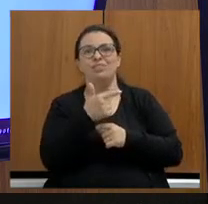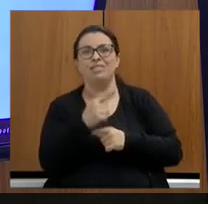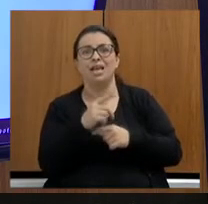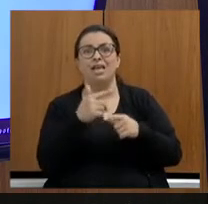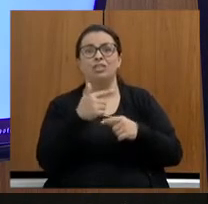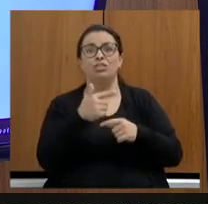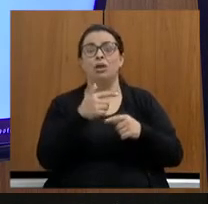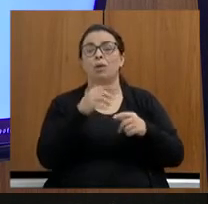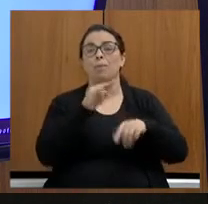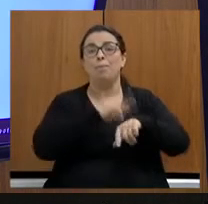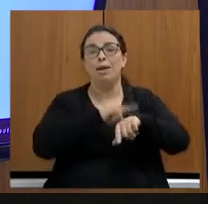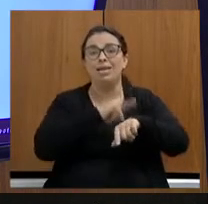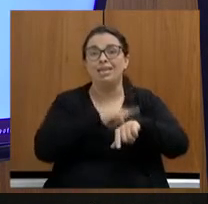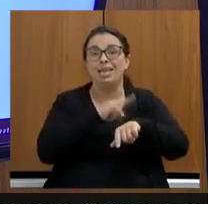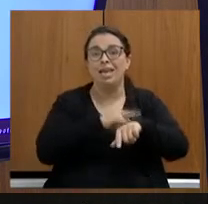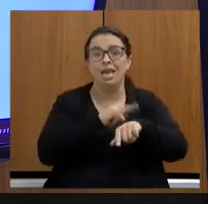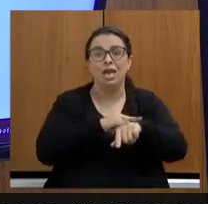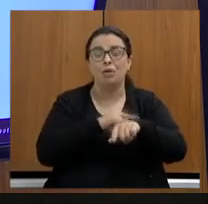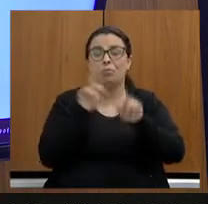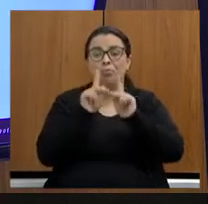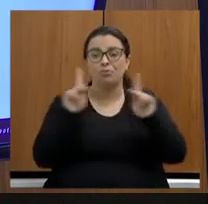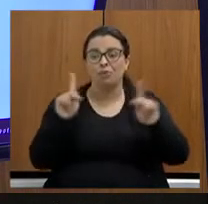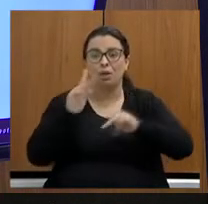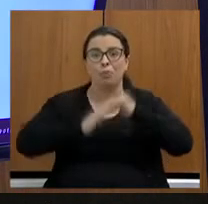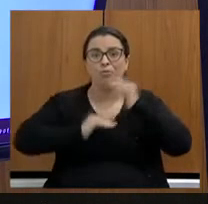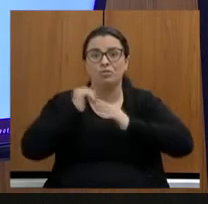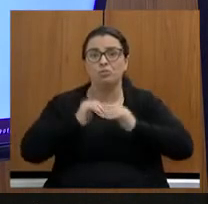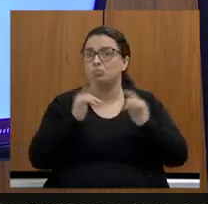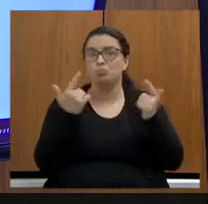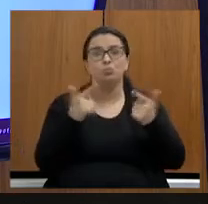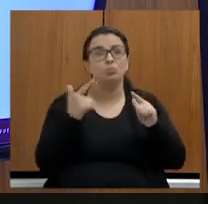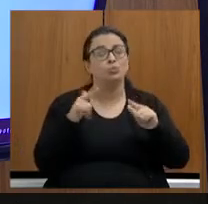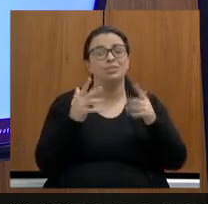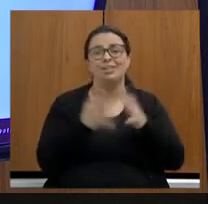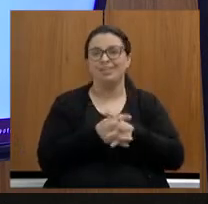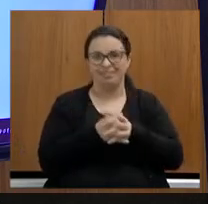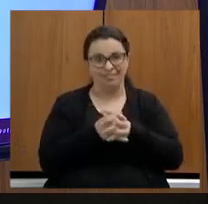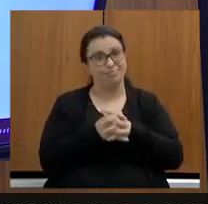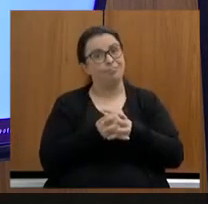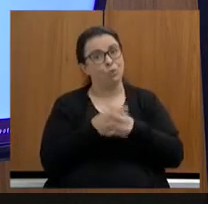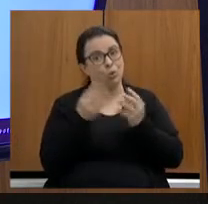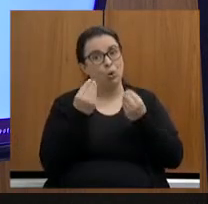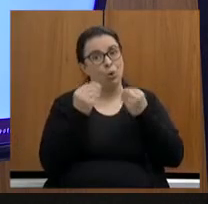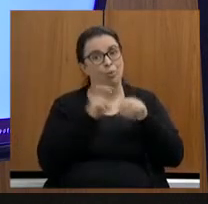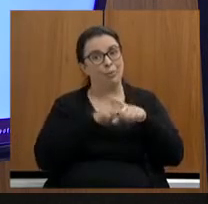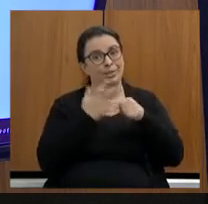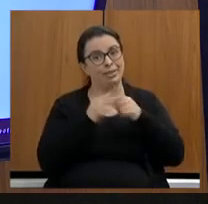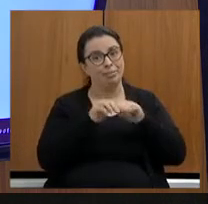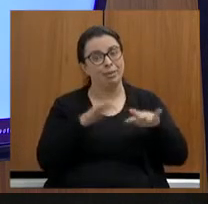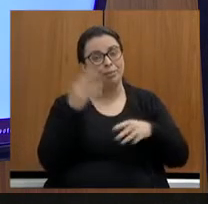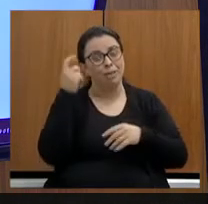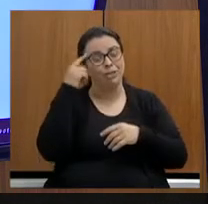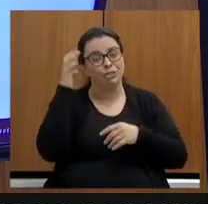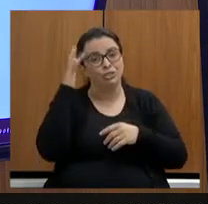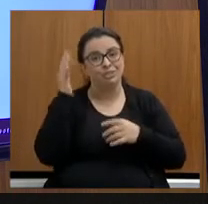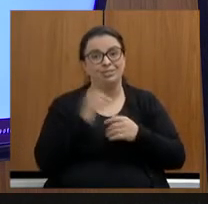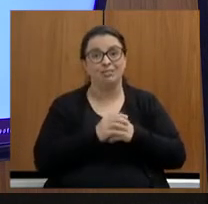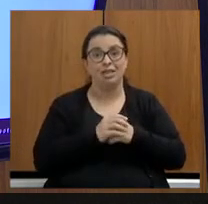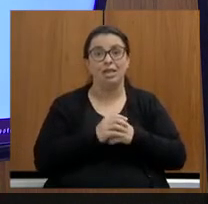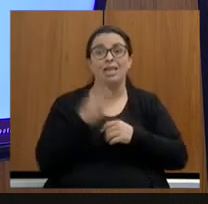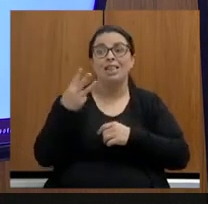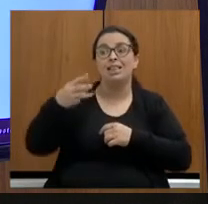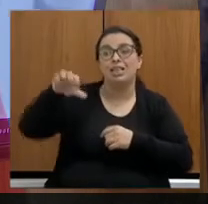banheiro para trabalhadores educação uma beleza com essa pandemia né E 33 escolas estaduais não possuem tratamento de